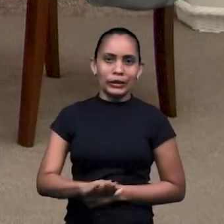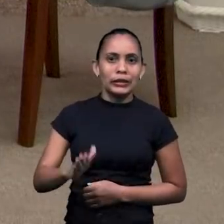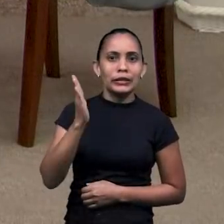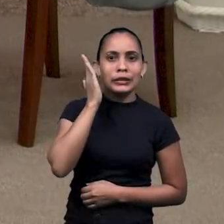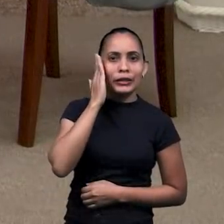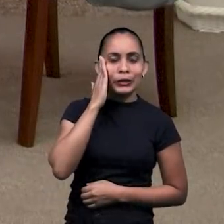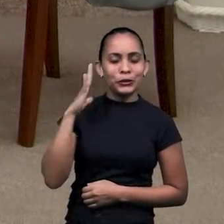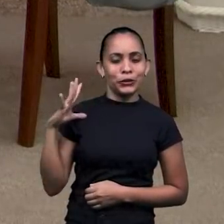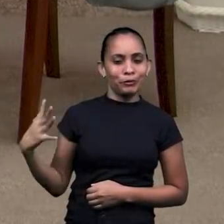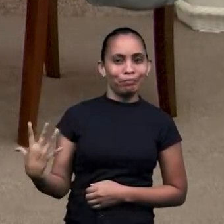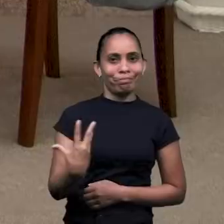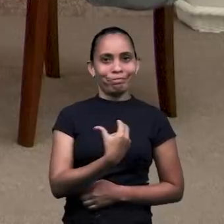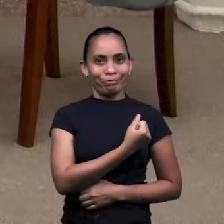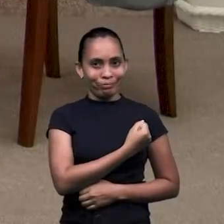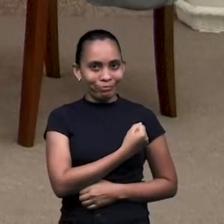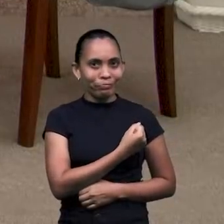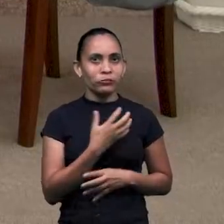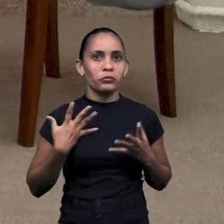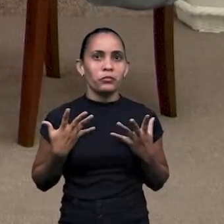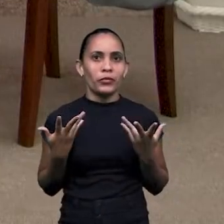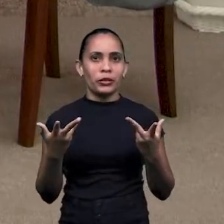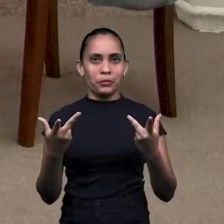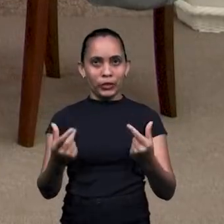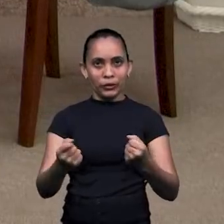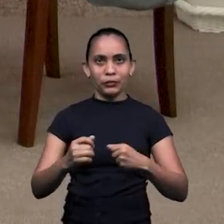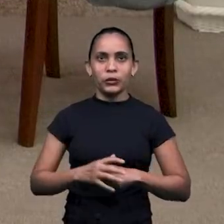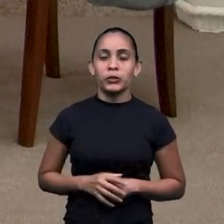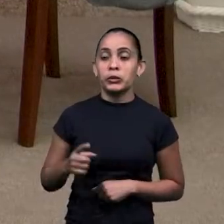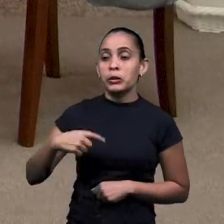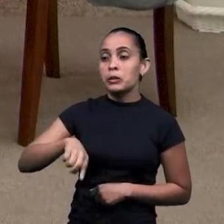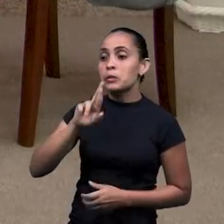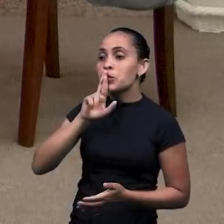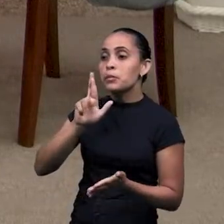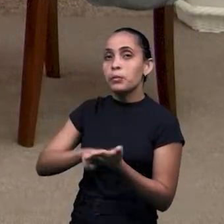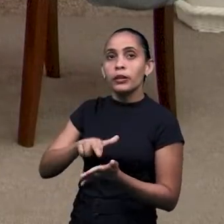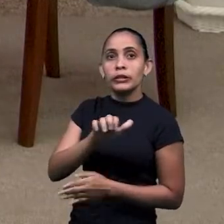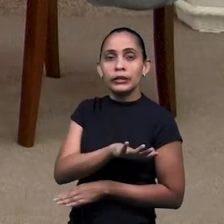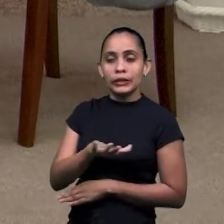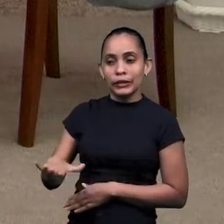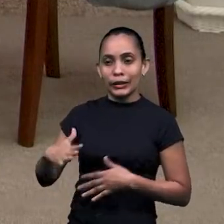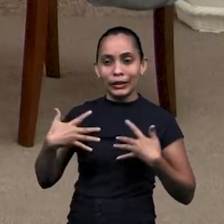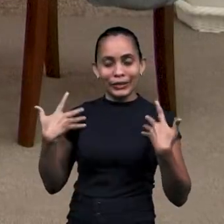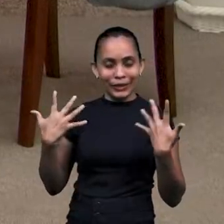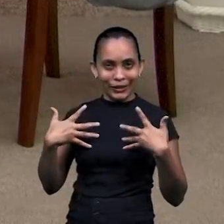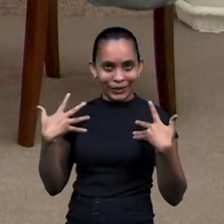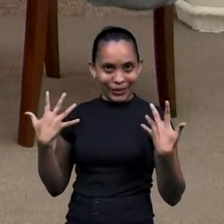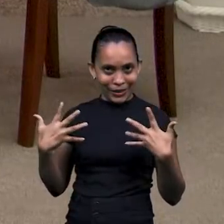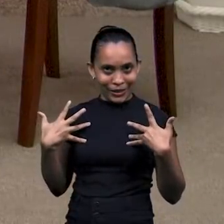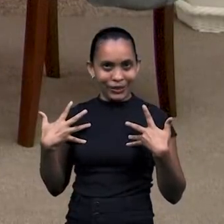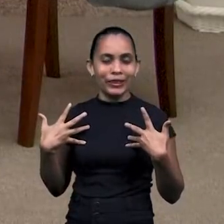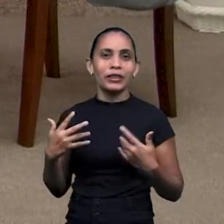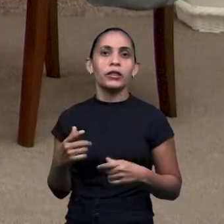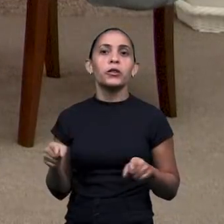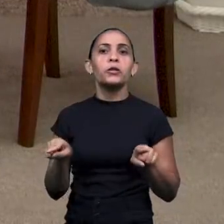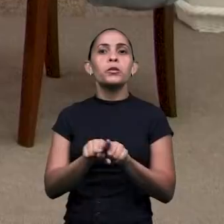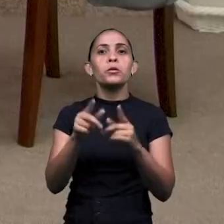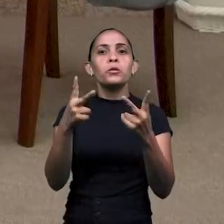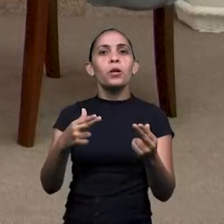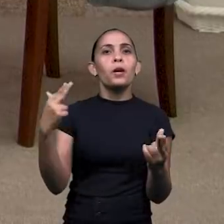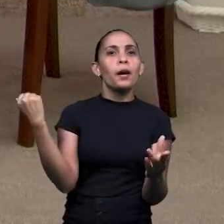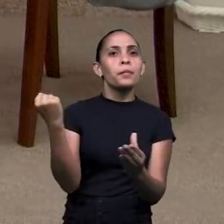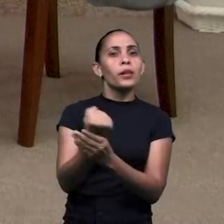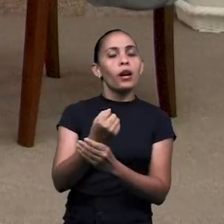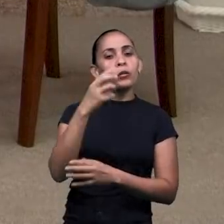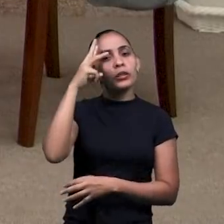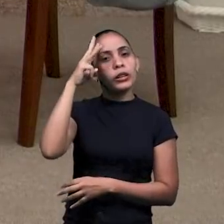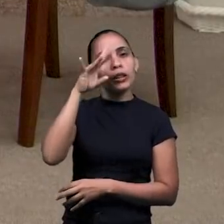salvação em Jesus Cristo. É verdade. É maravilhoso, dá para a gente ver na resposta das crianças essa alegria. Essa alegria, como Abraão também